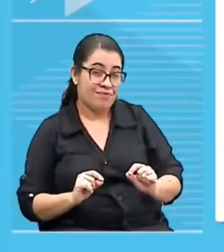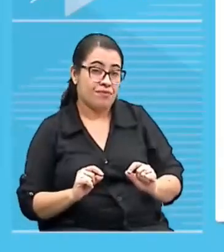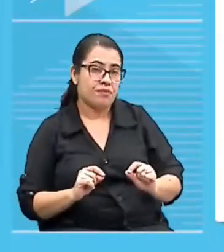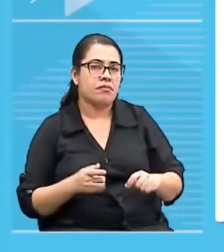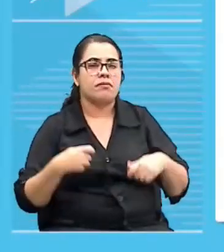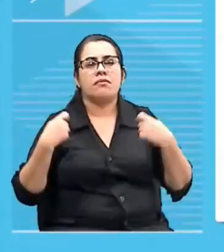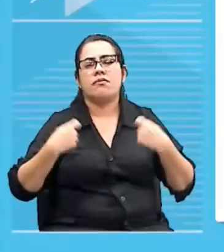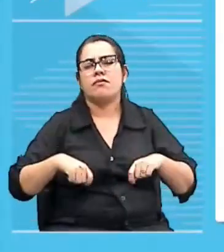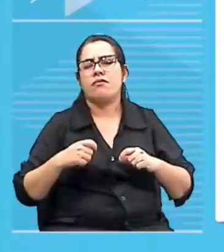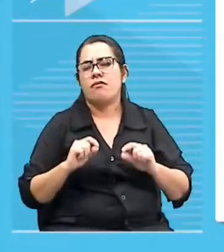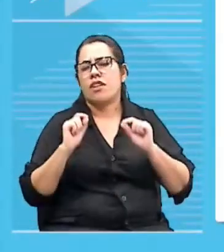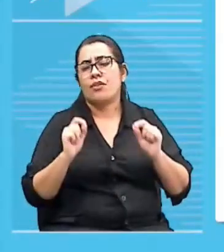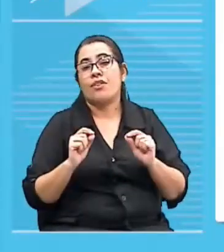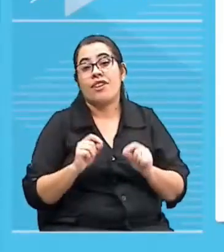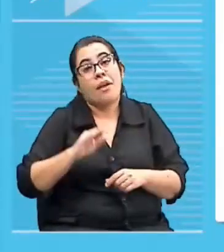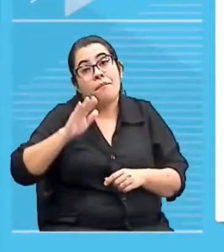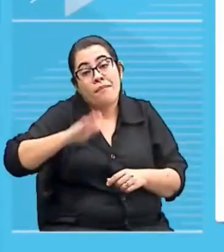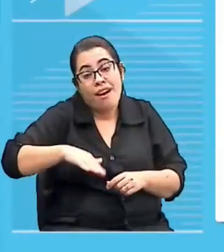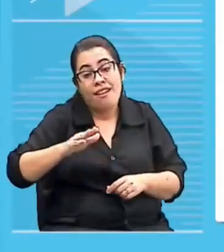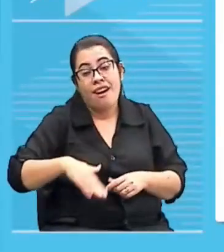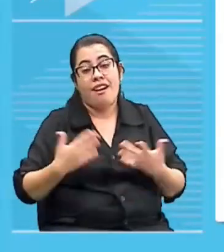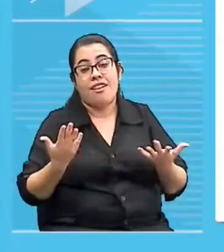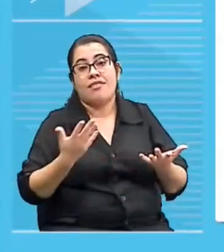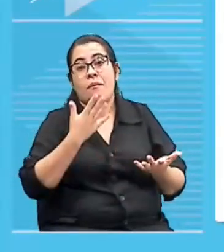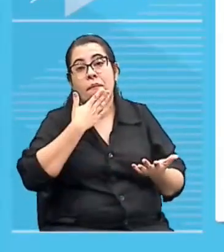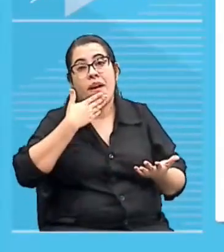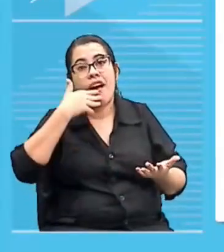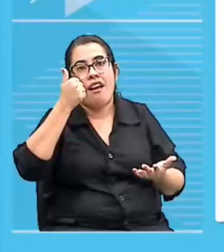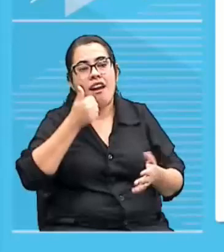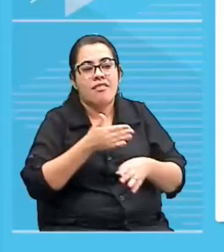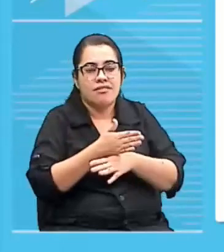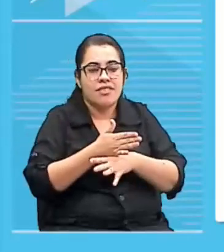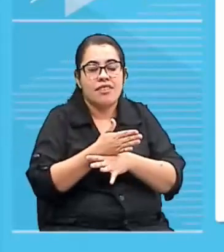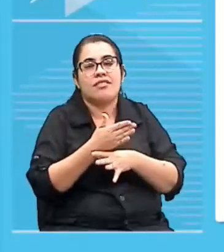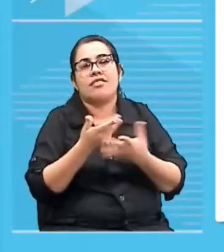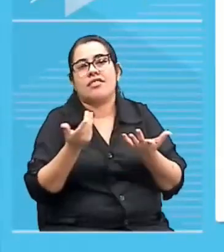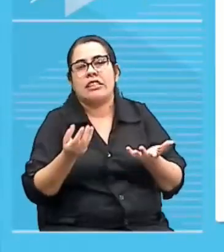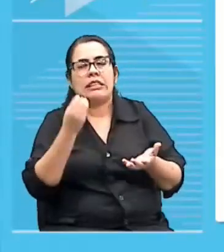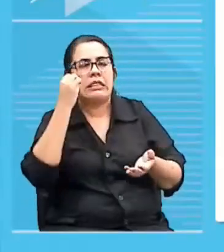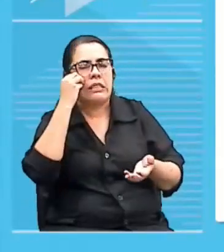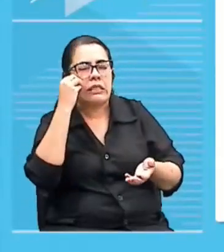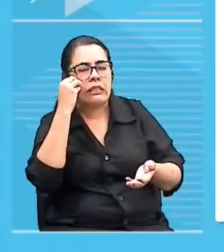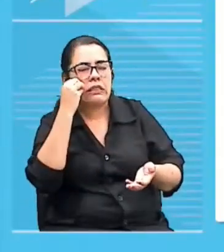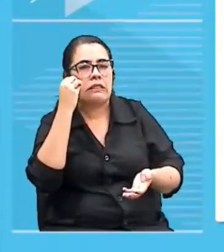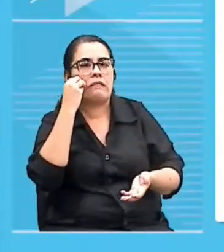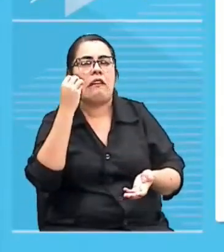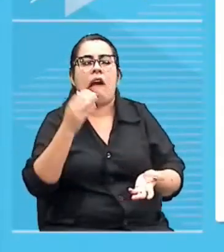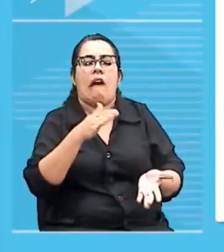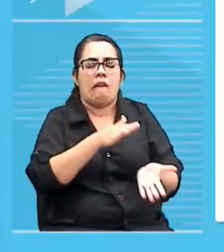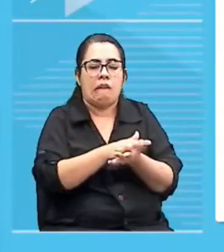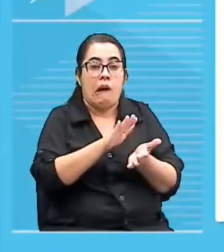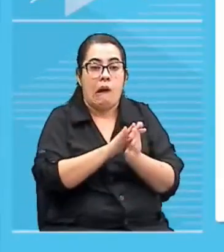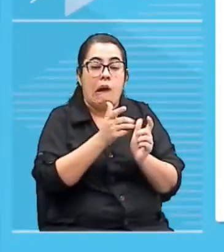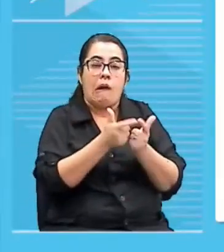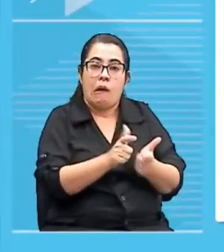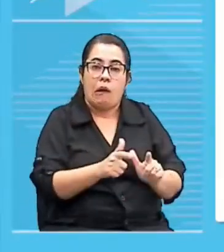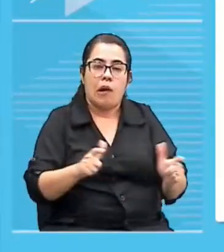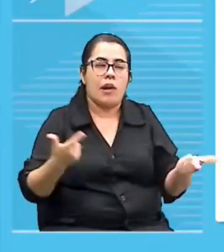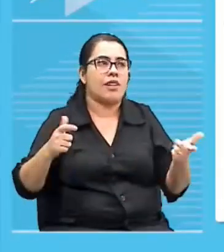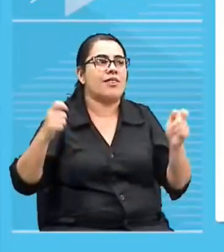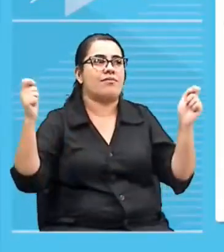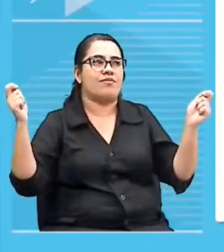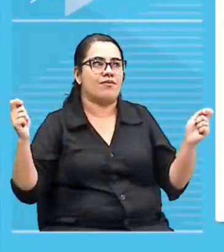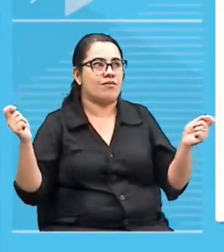só precisa estar mais acessível, tá bom? Ser testada, ser fabricada em larga escala